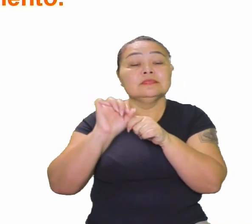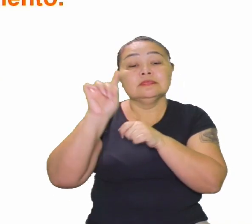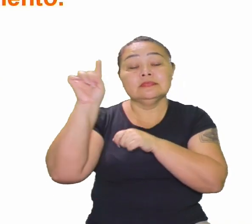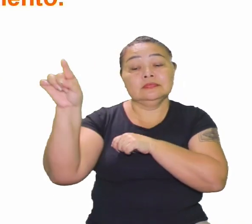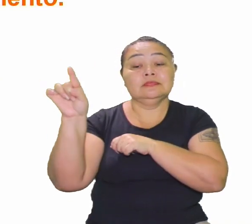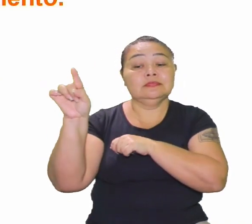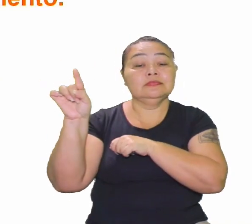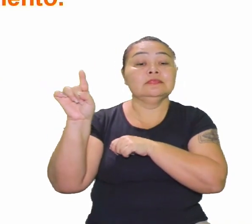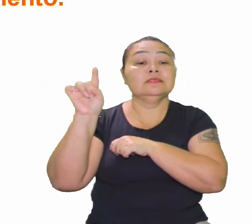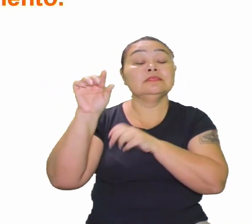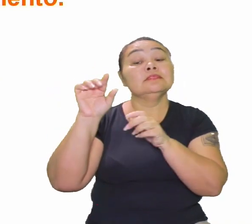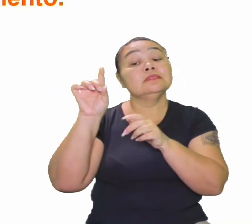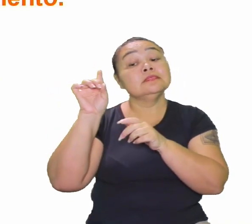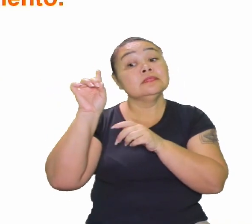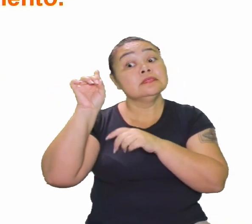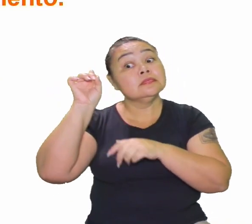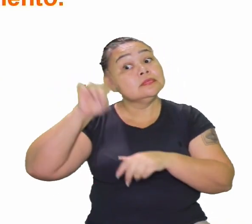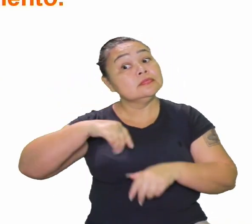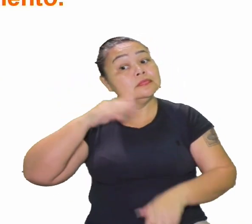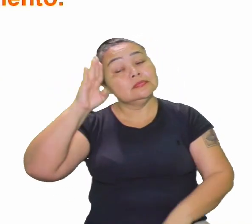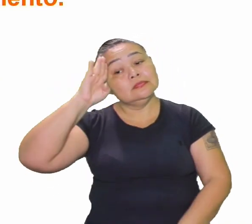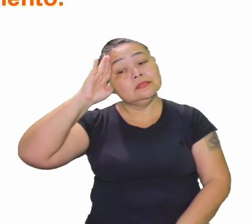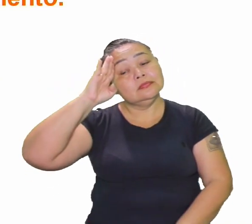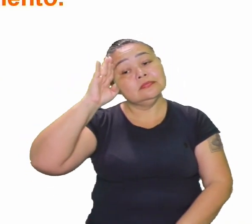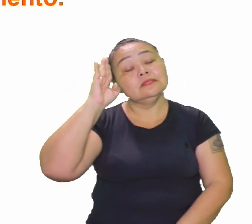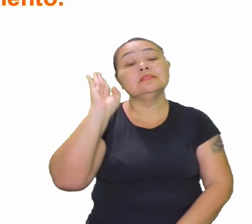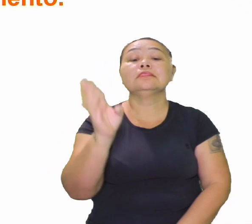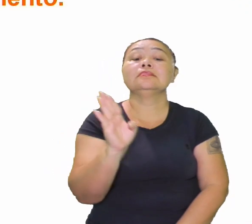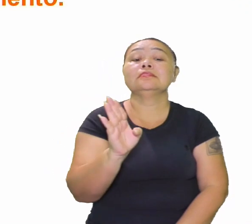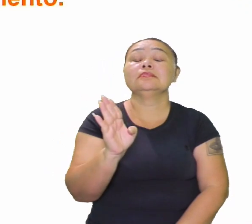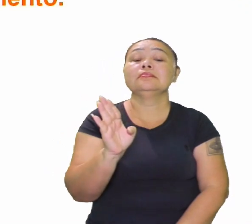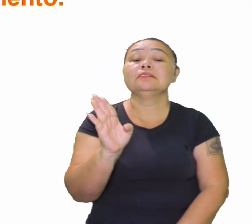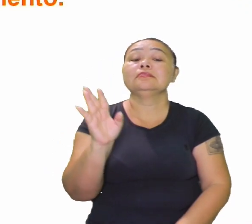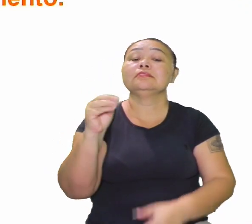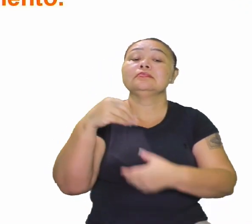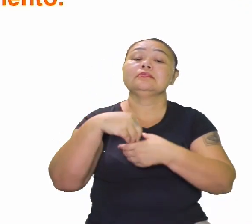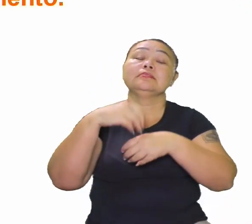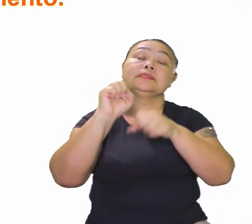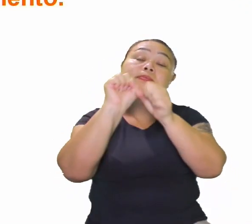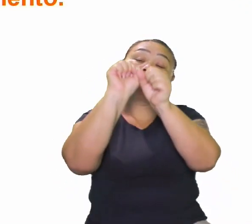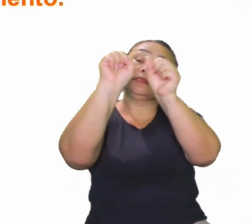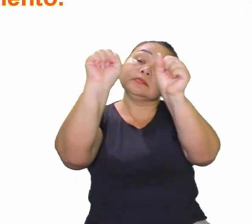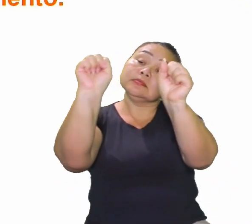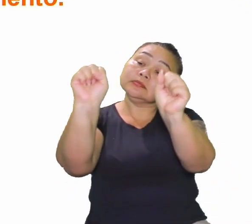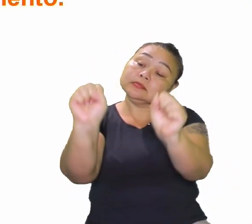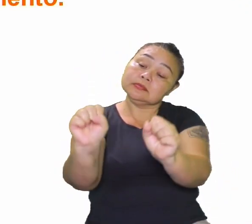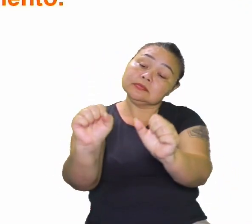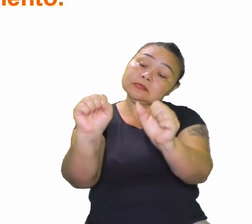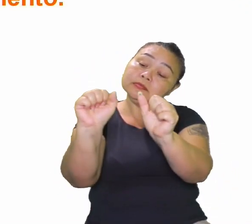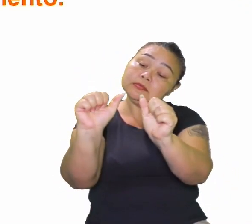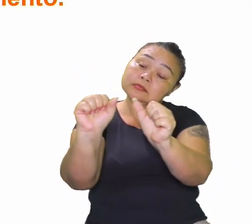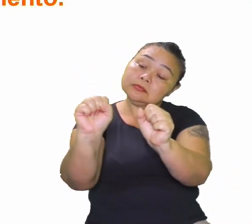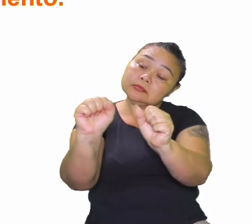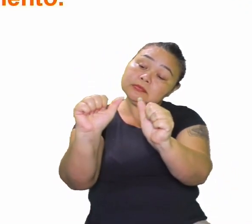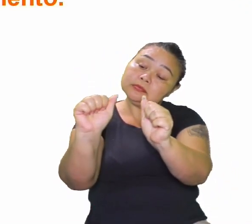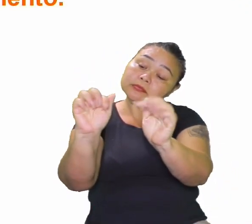essa praga é uma das principais quando a gente fala do sistema SAFs. Elas vão